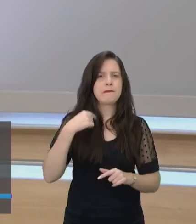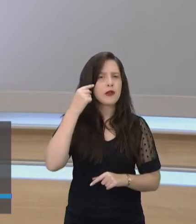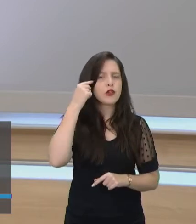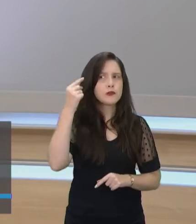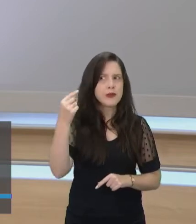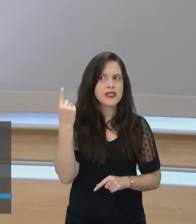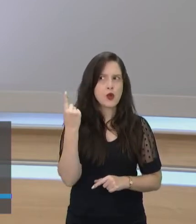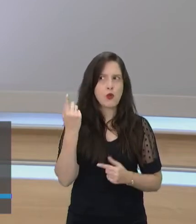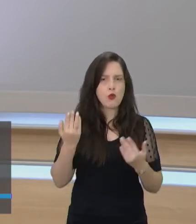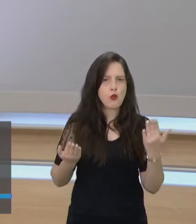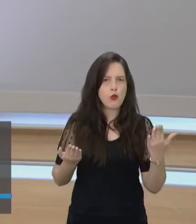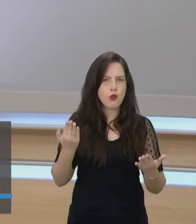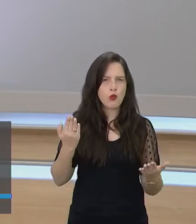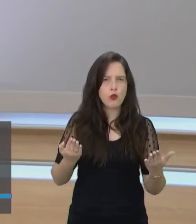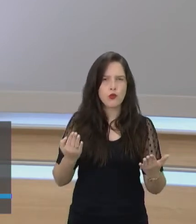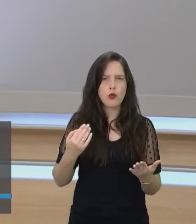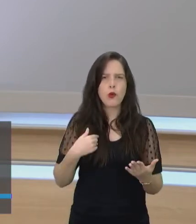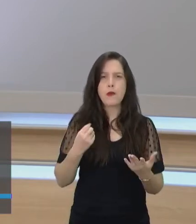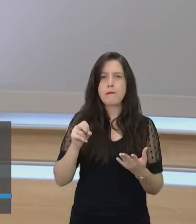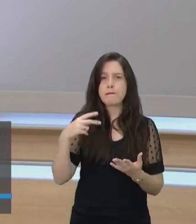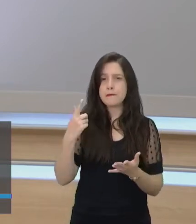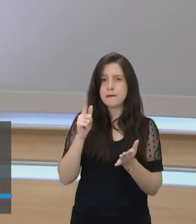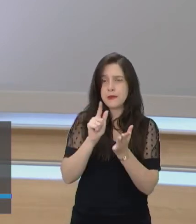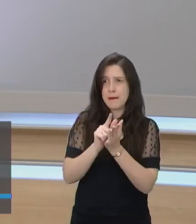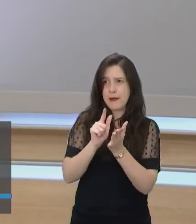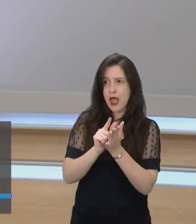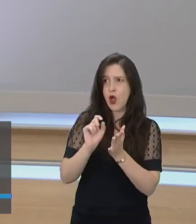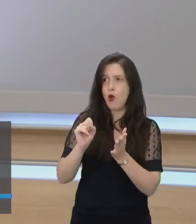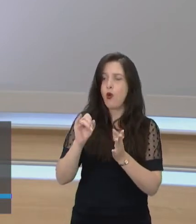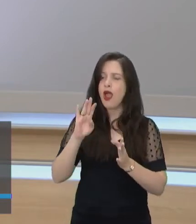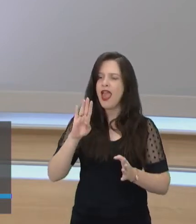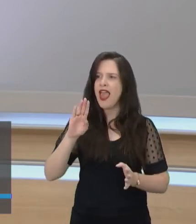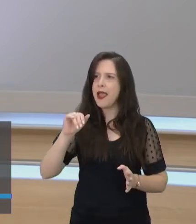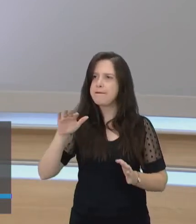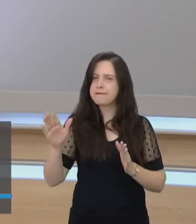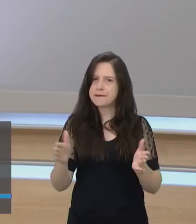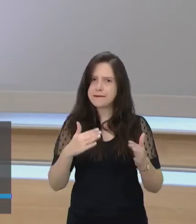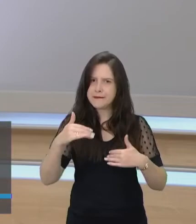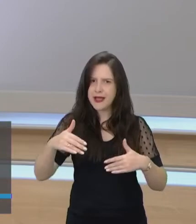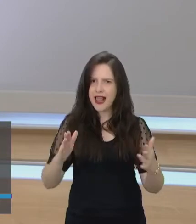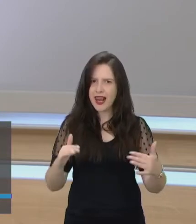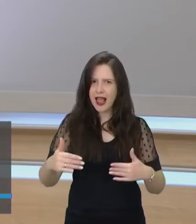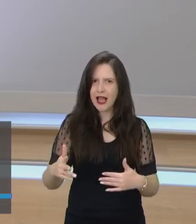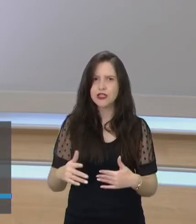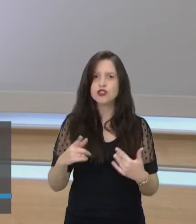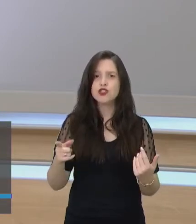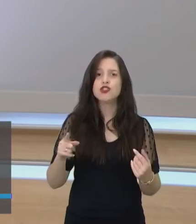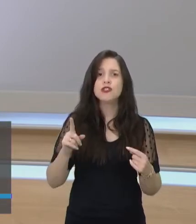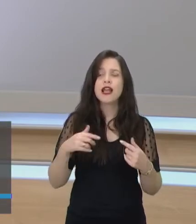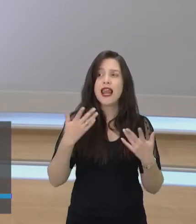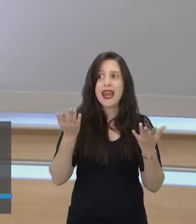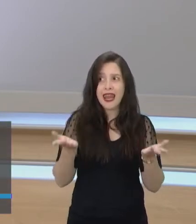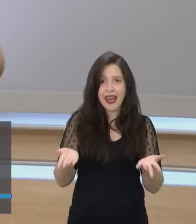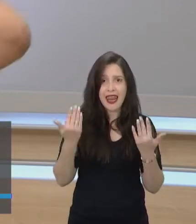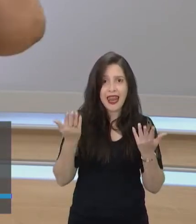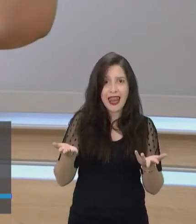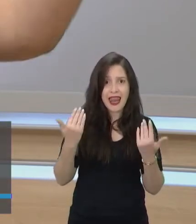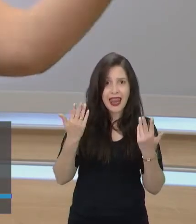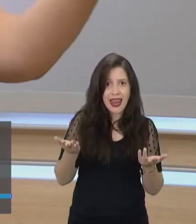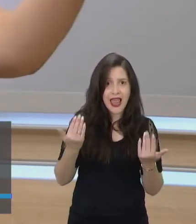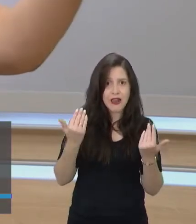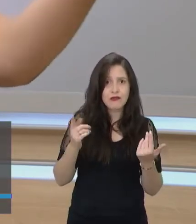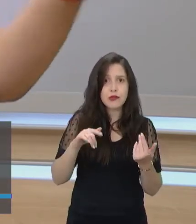quilo, por exemplo, de papel, de embalagem, de coisas que são absolutamente leves, o que não significa que não